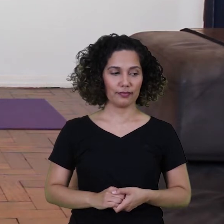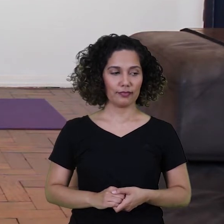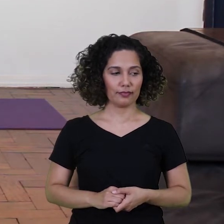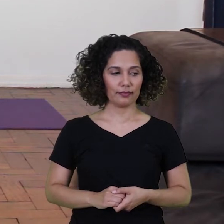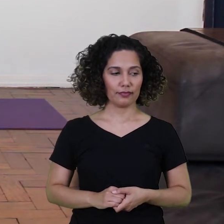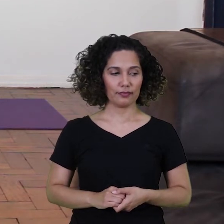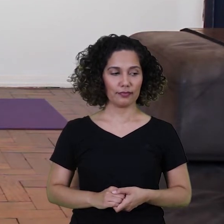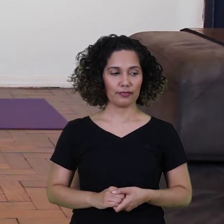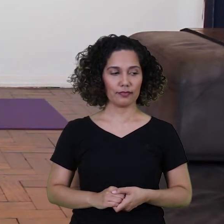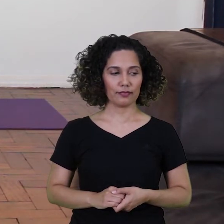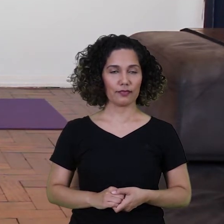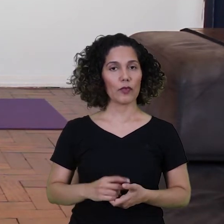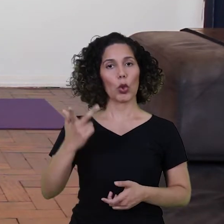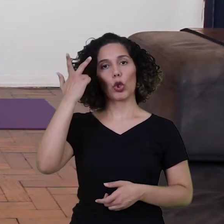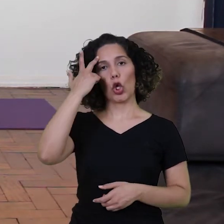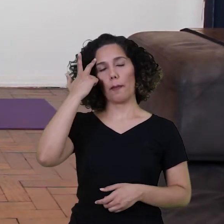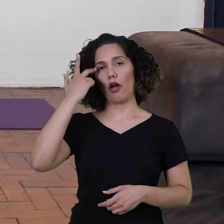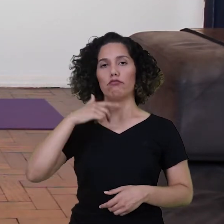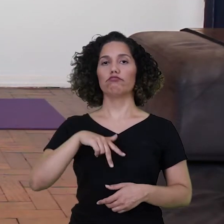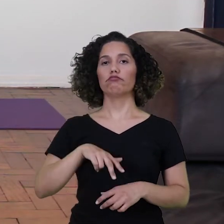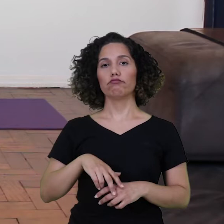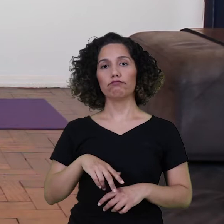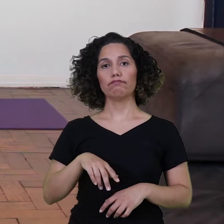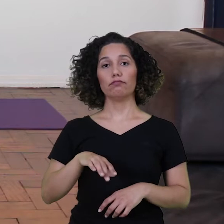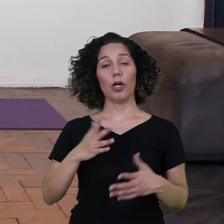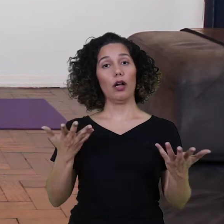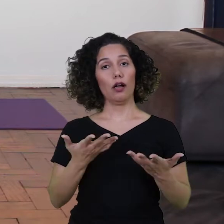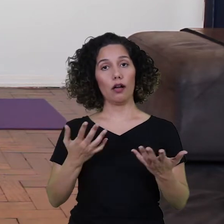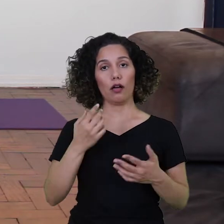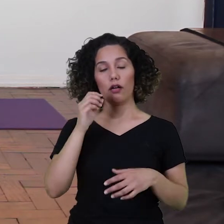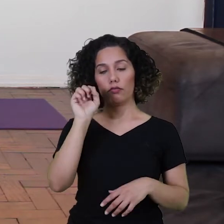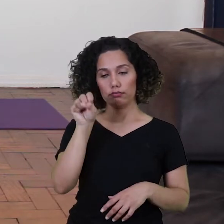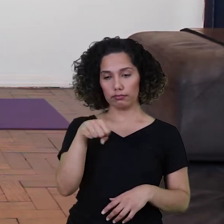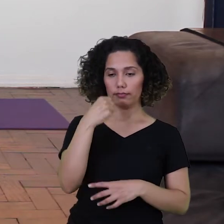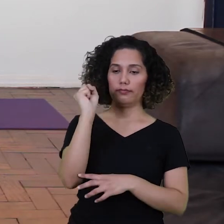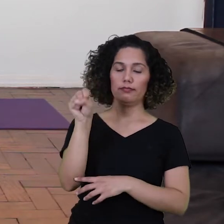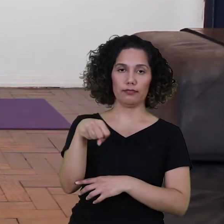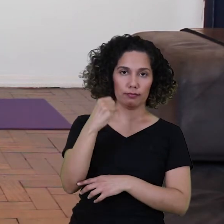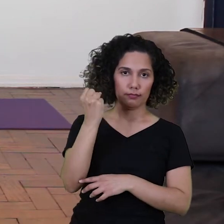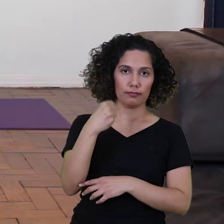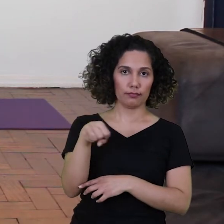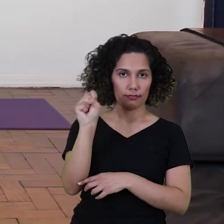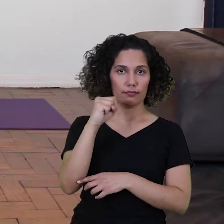Volta para a posição normal e a gente vai fazer voltinha com a cabeça agora. Ó.